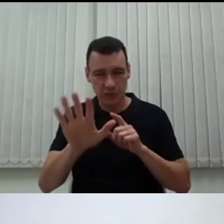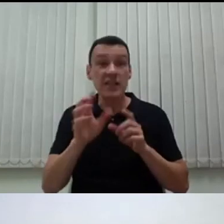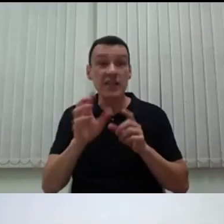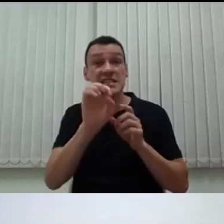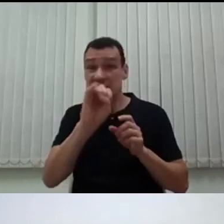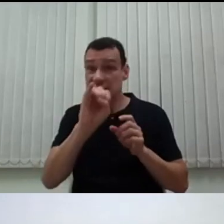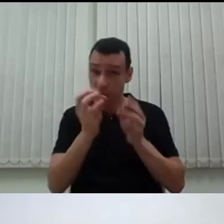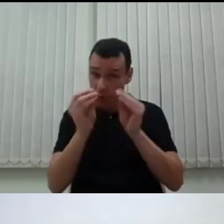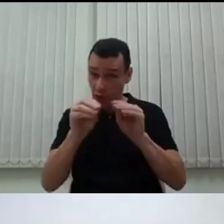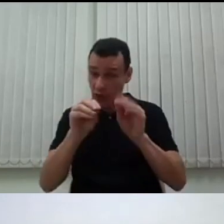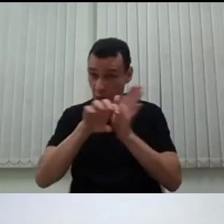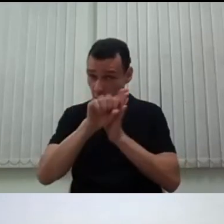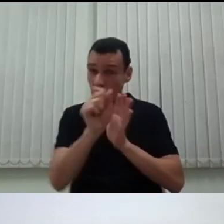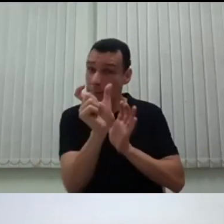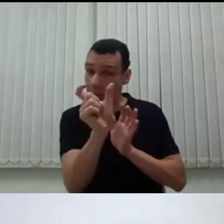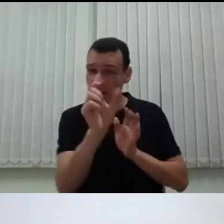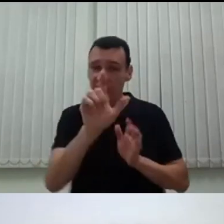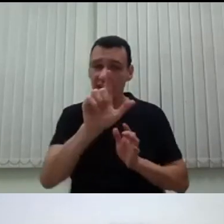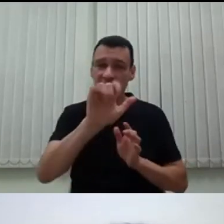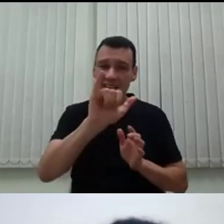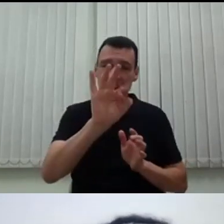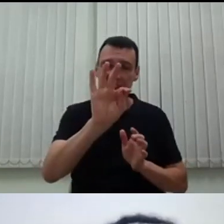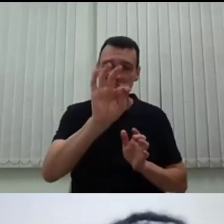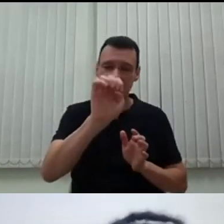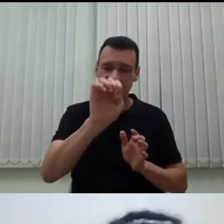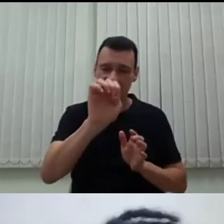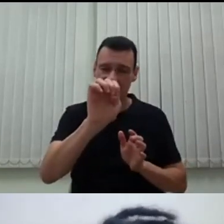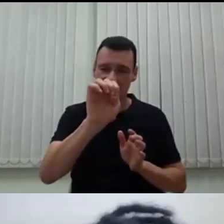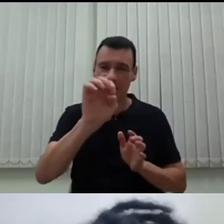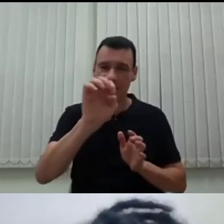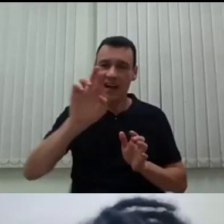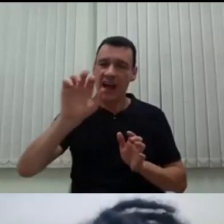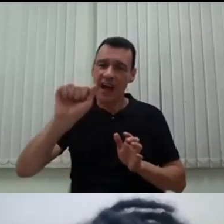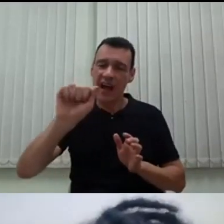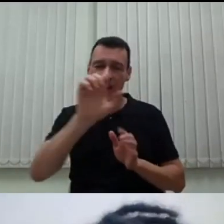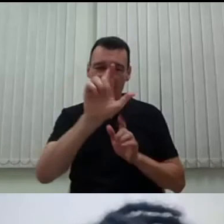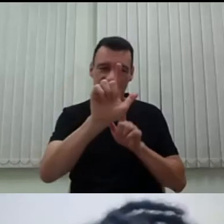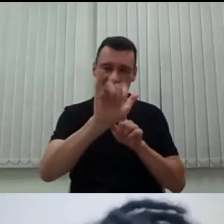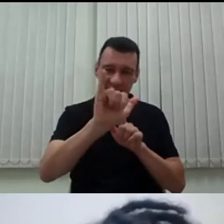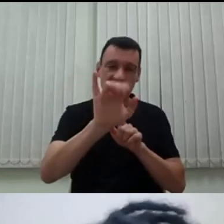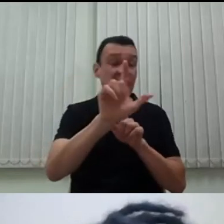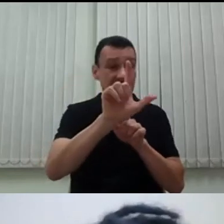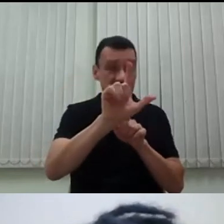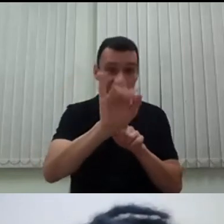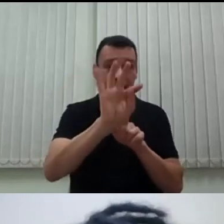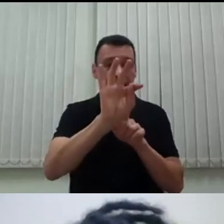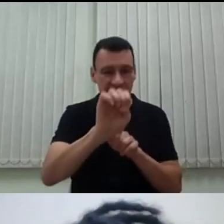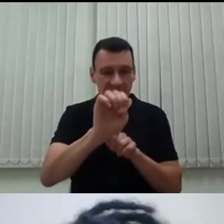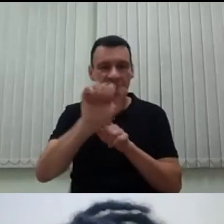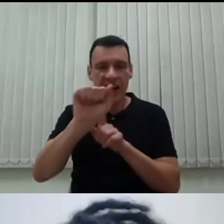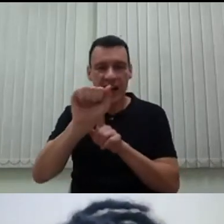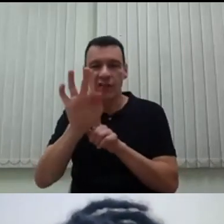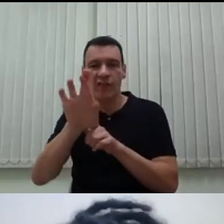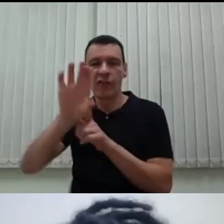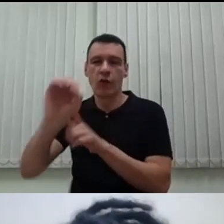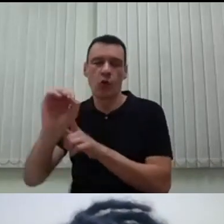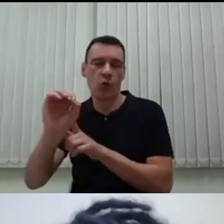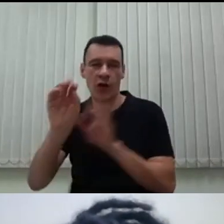é um site organizado por pesquisadores da UFMG que apresenta um conjunto de